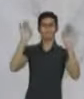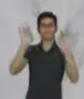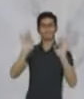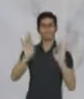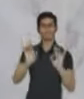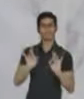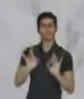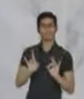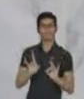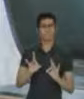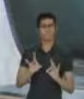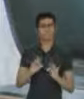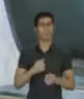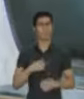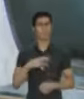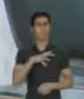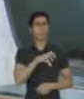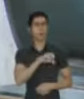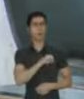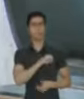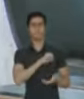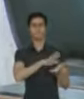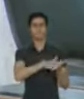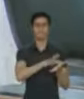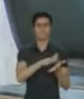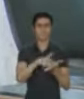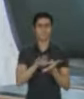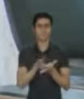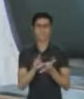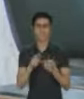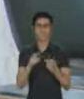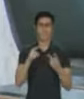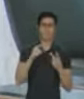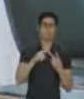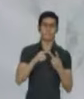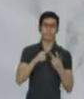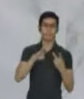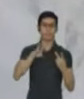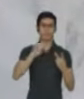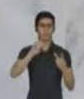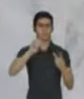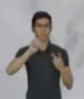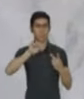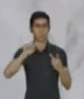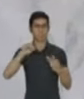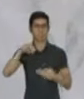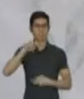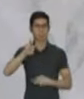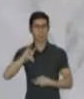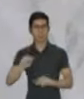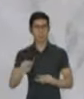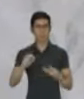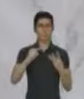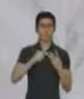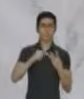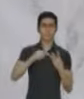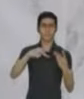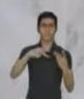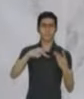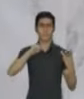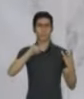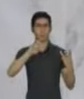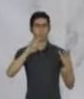samba à bossa nova o pagode e eu fiquei muito emocionado quando entrei aqui falei vou ter uma legislatura inteira